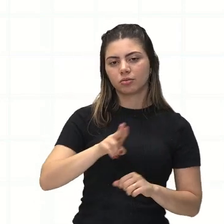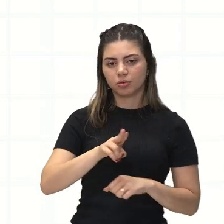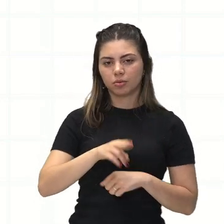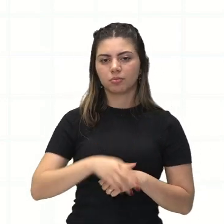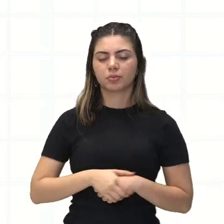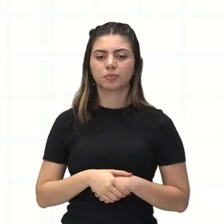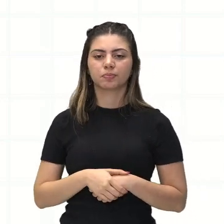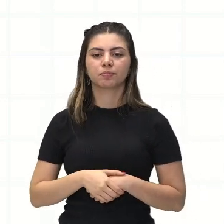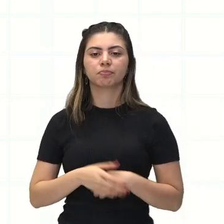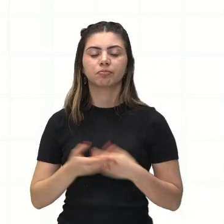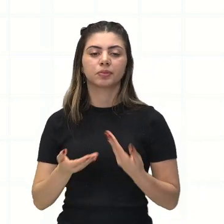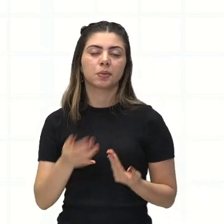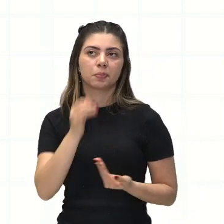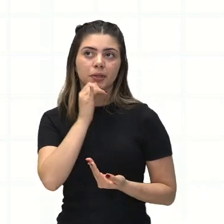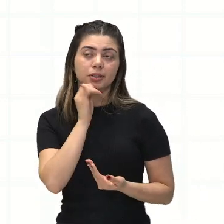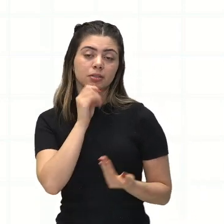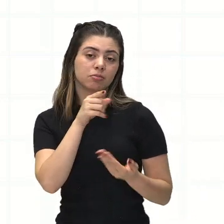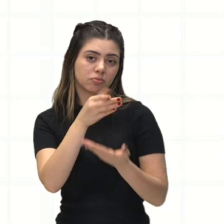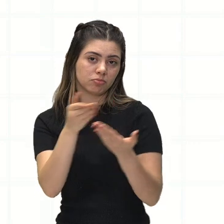que numa prova,